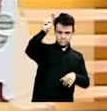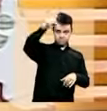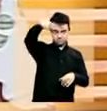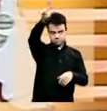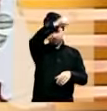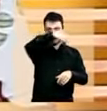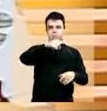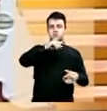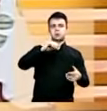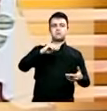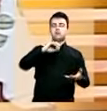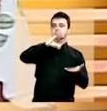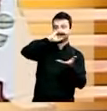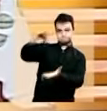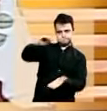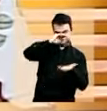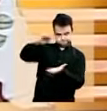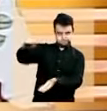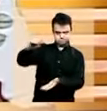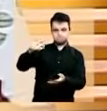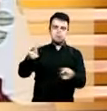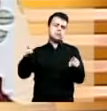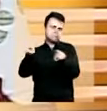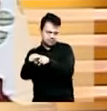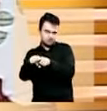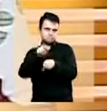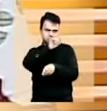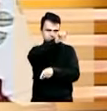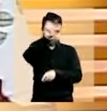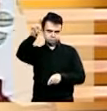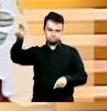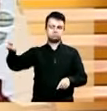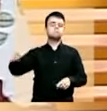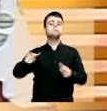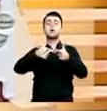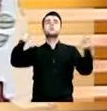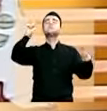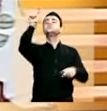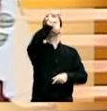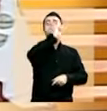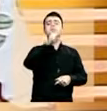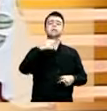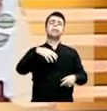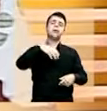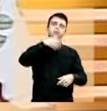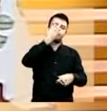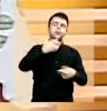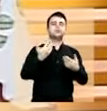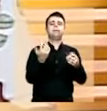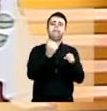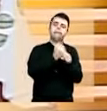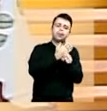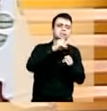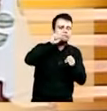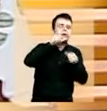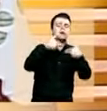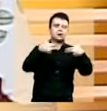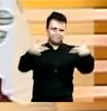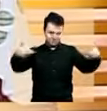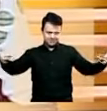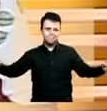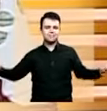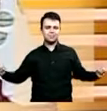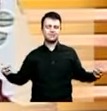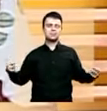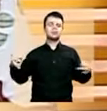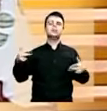que são nossos doadores, nossos parceiros, a maioria que vem é fruta e legumes. né?